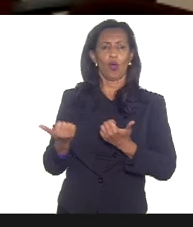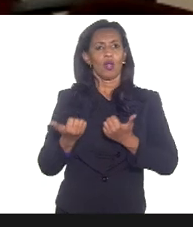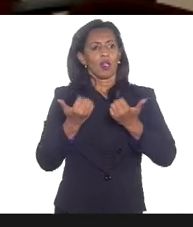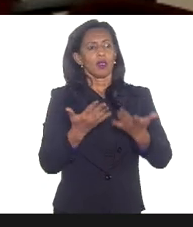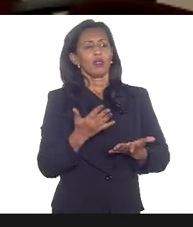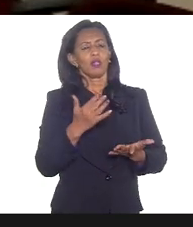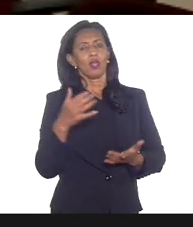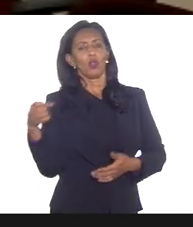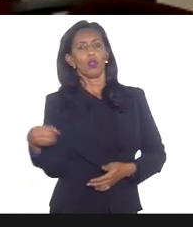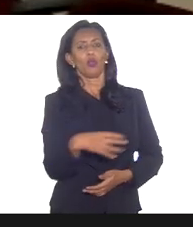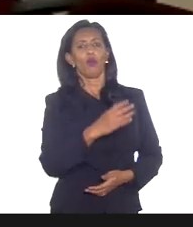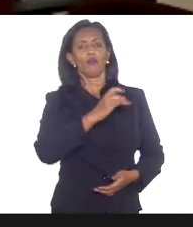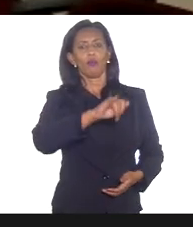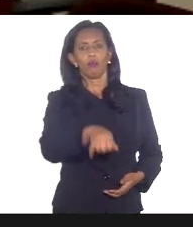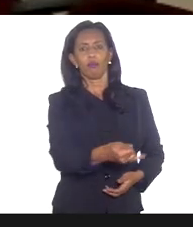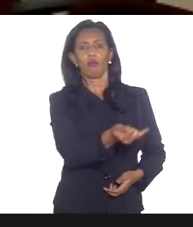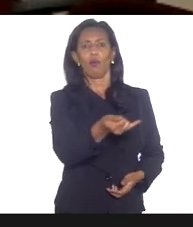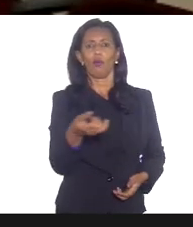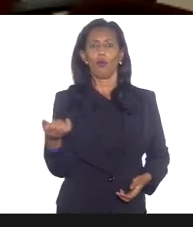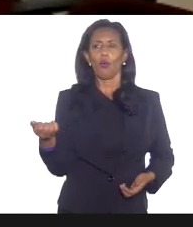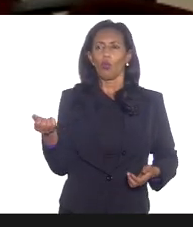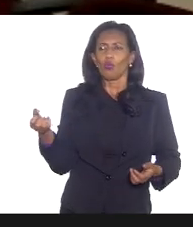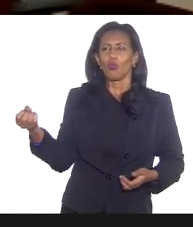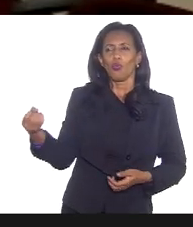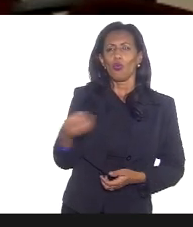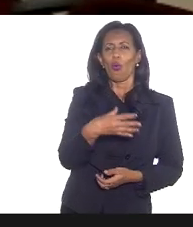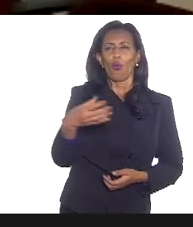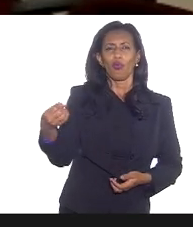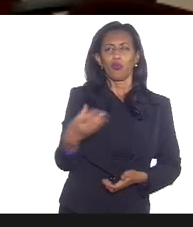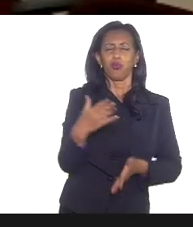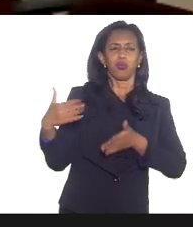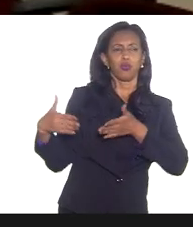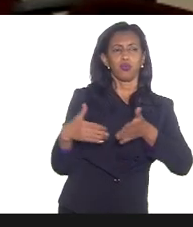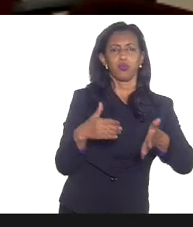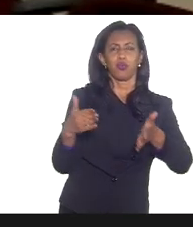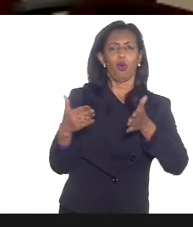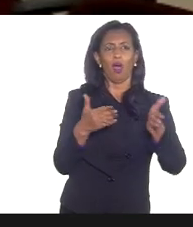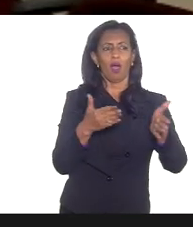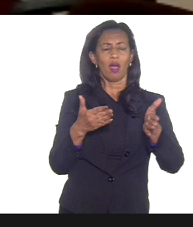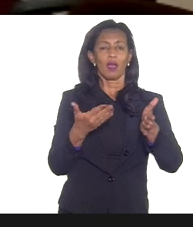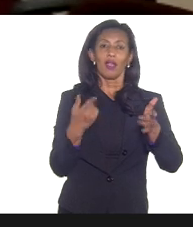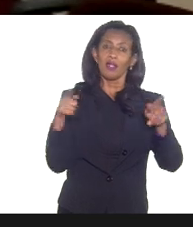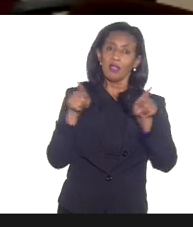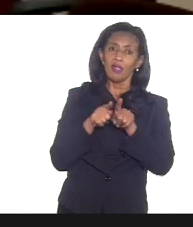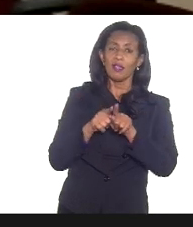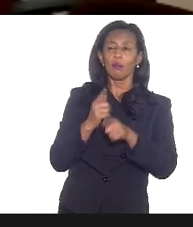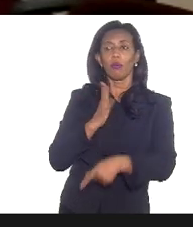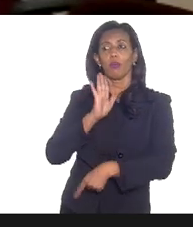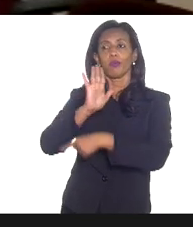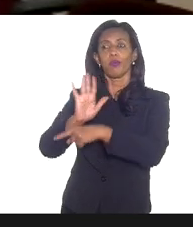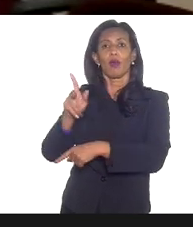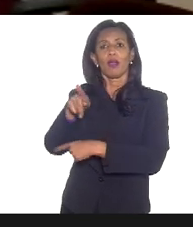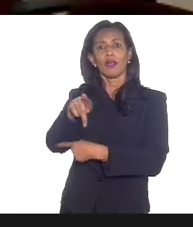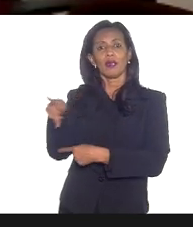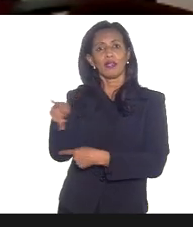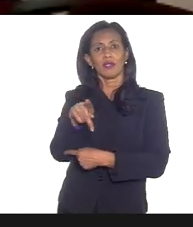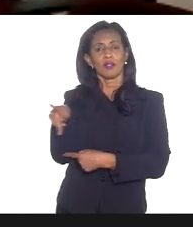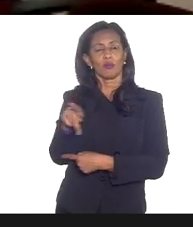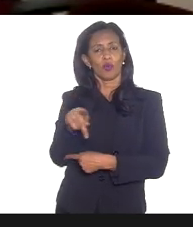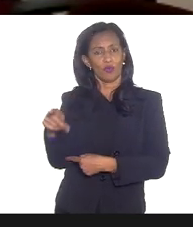novas possibilidades, que traga novas oportunidades, e com a contribuição desse professor, né, trazendo para a